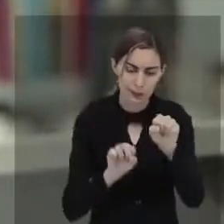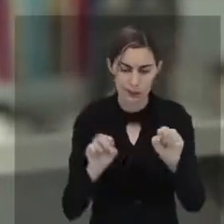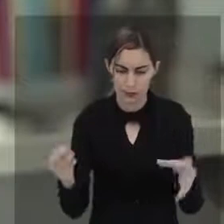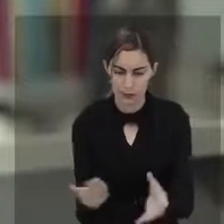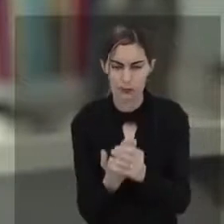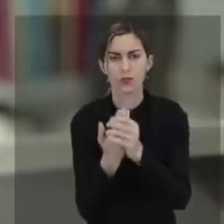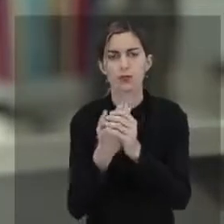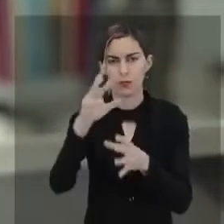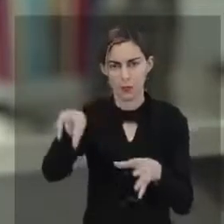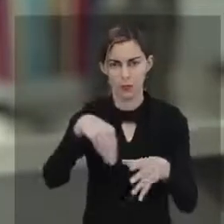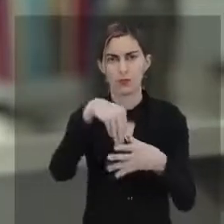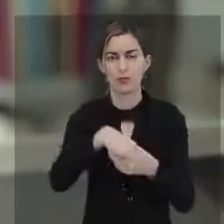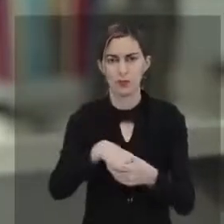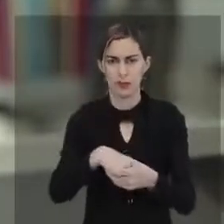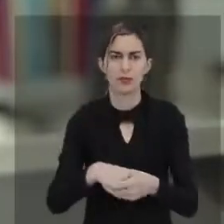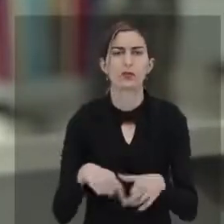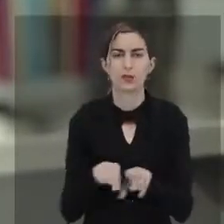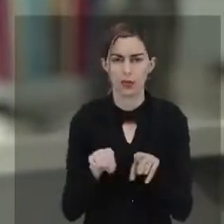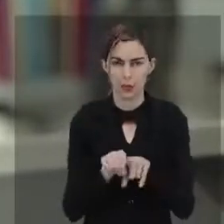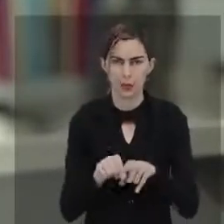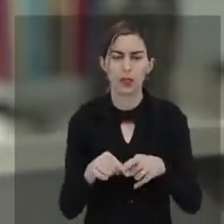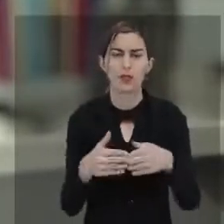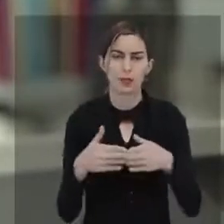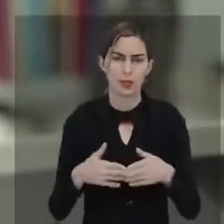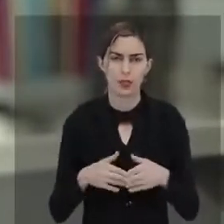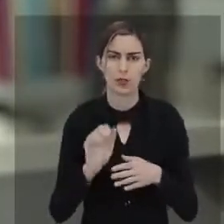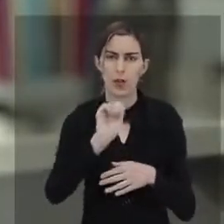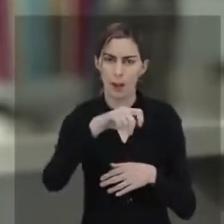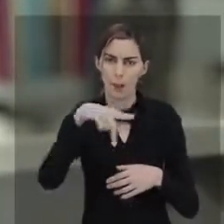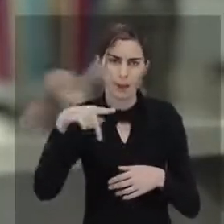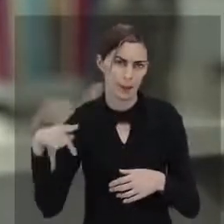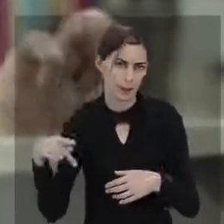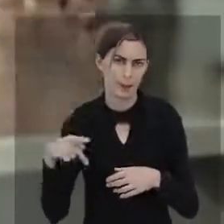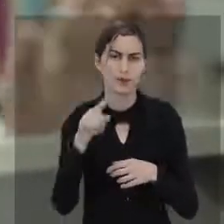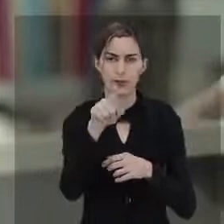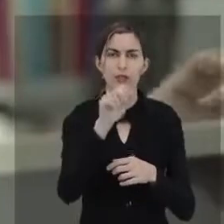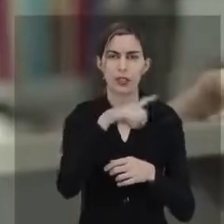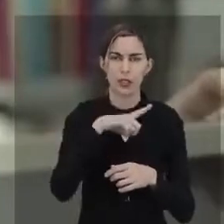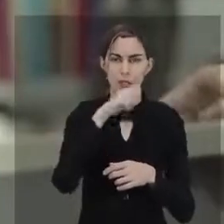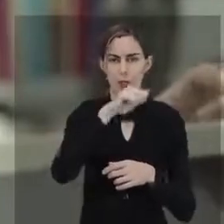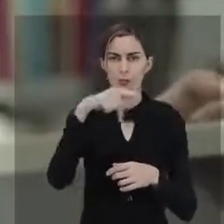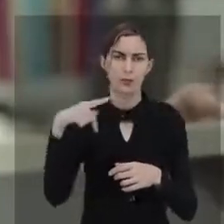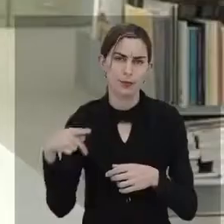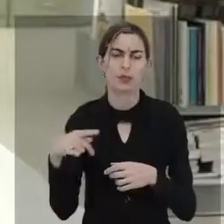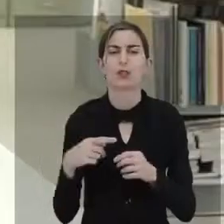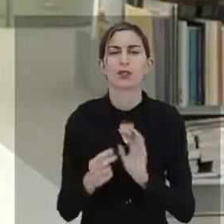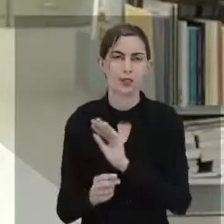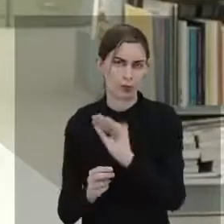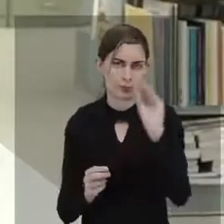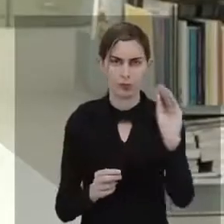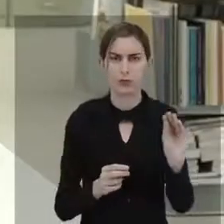vai fazer a requisição desse web service na sua aplicação. Então imagine que você tem a sua aplicação, você vai ter